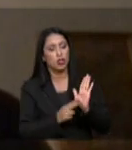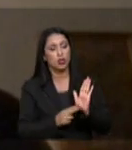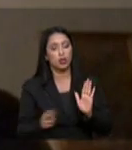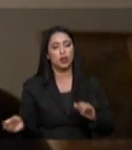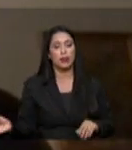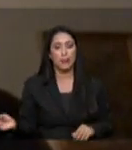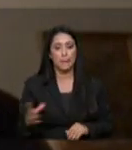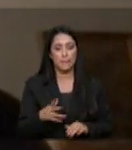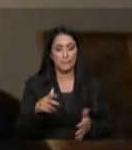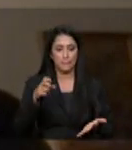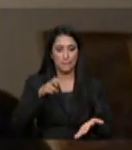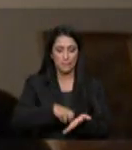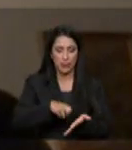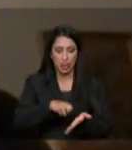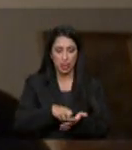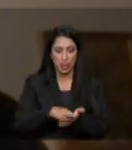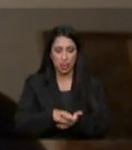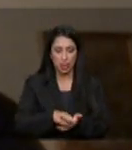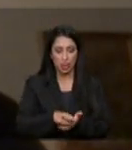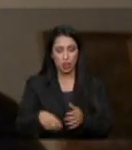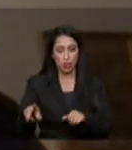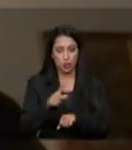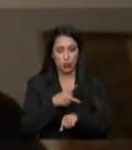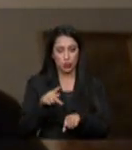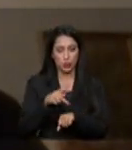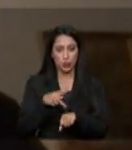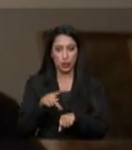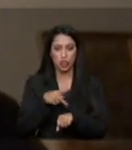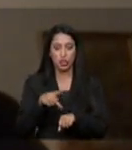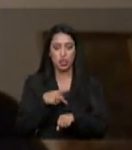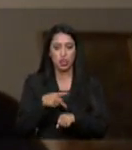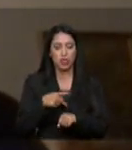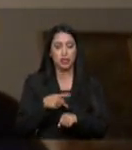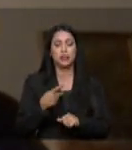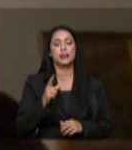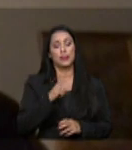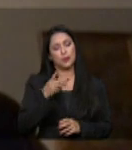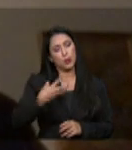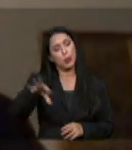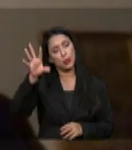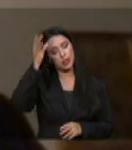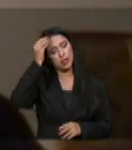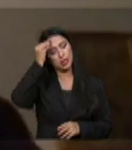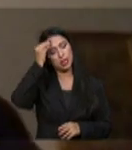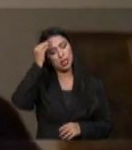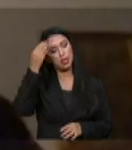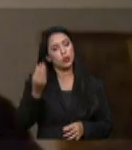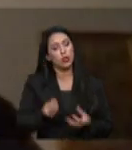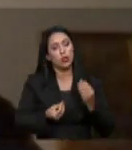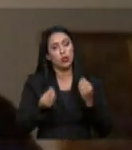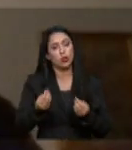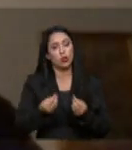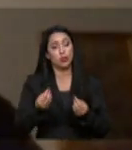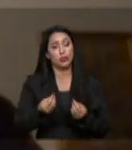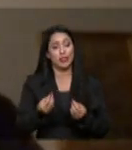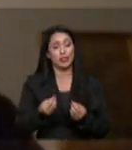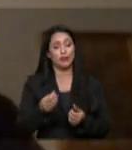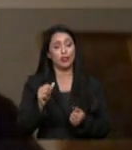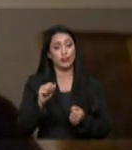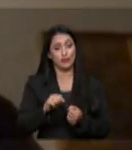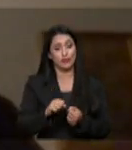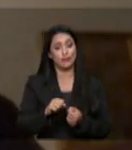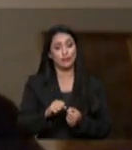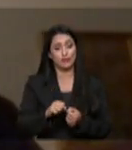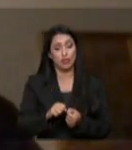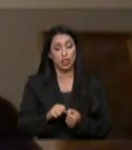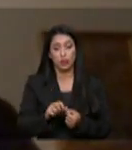penal vigente no país em outras palavras entendo que a conduta em si deixou de